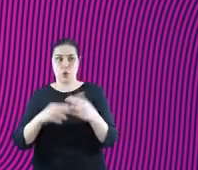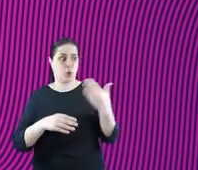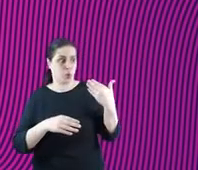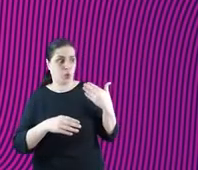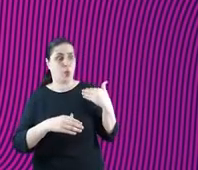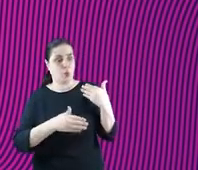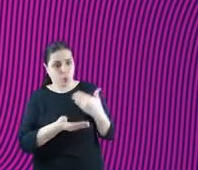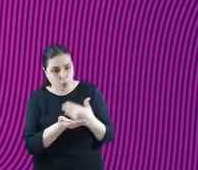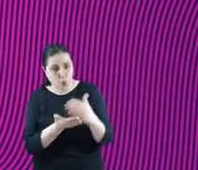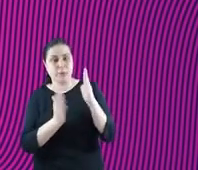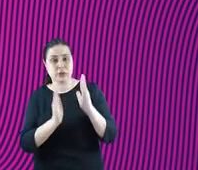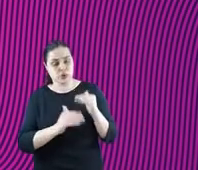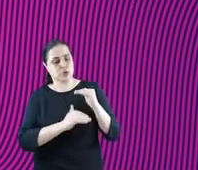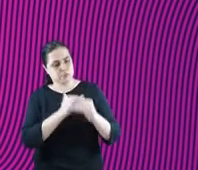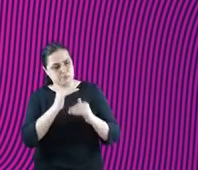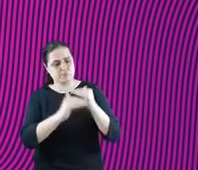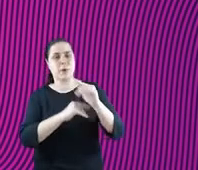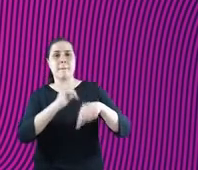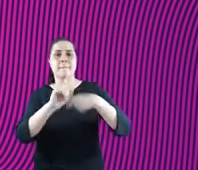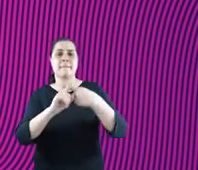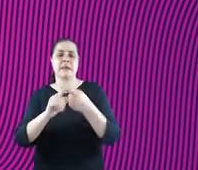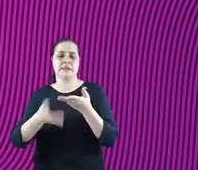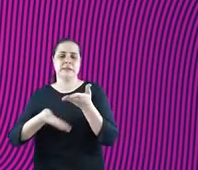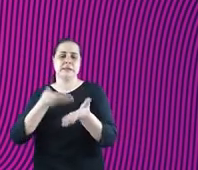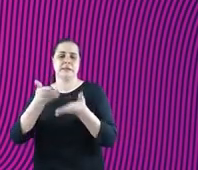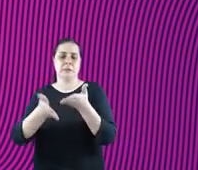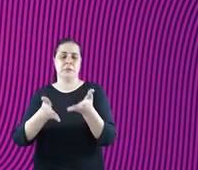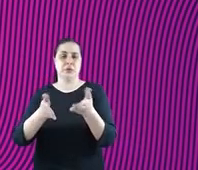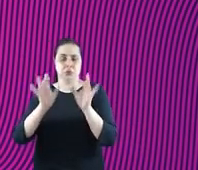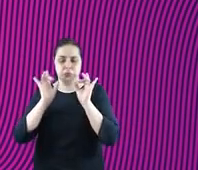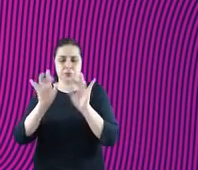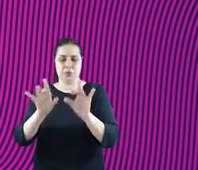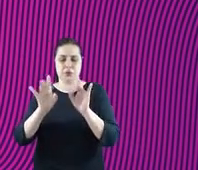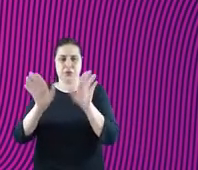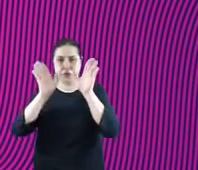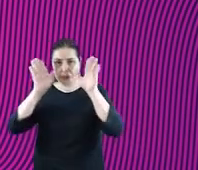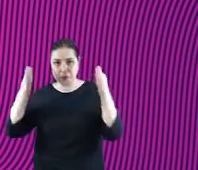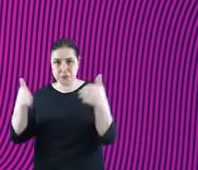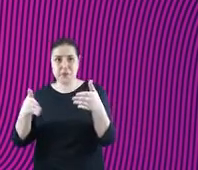terapias específicas, né, tratamentos, né, menos